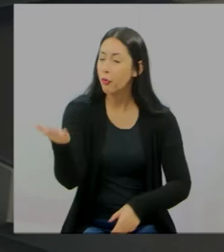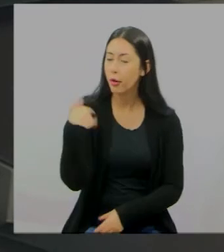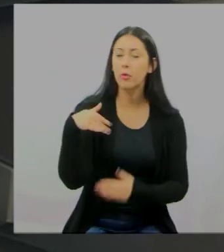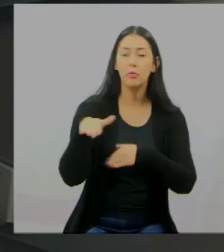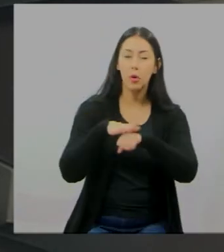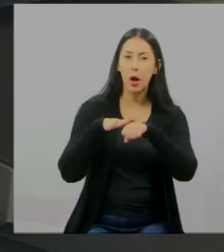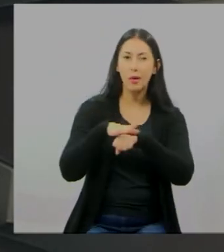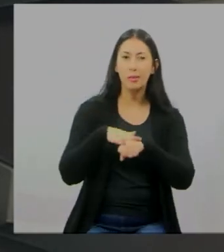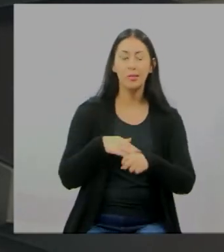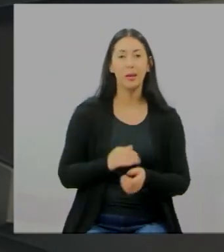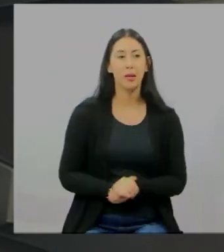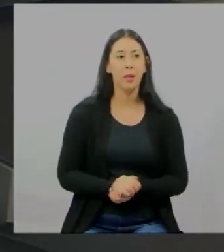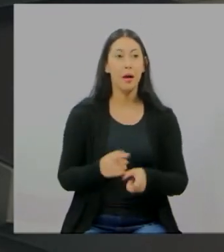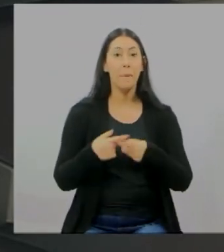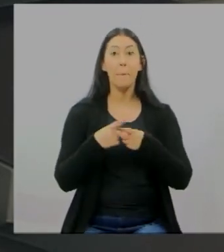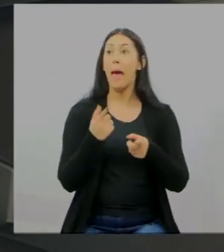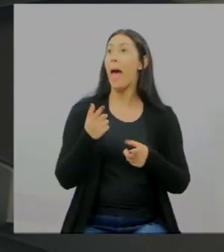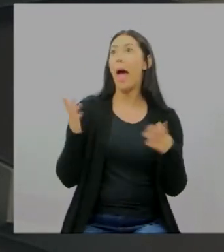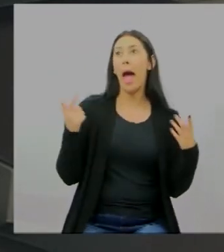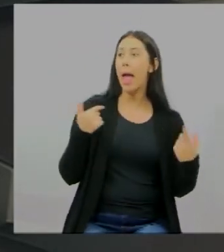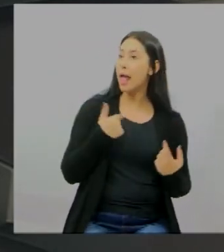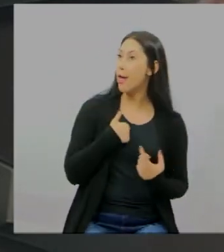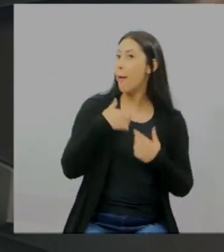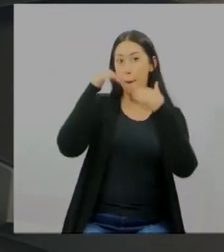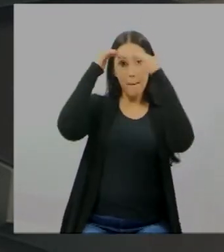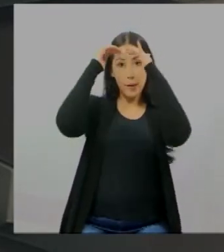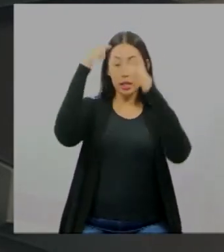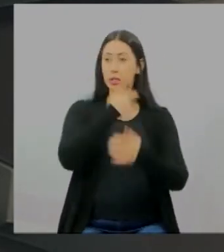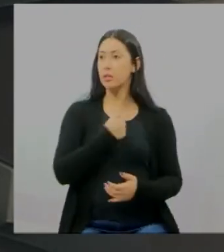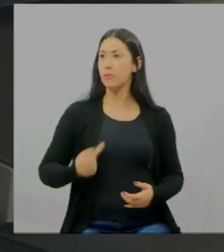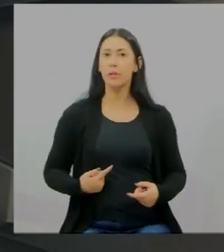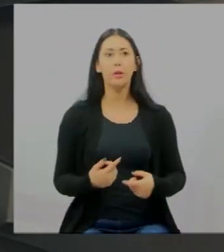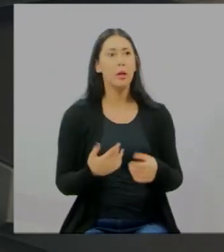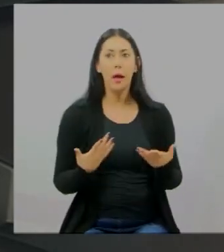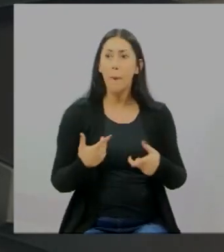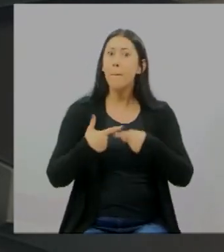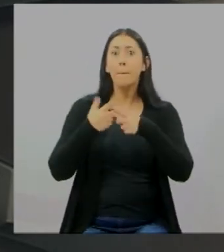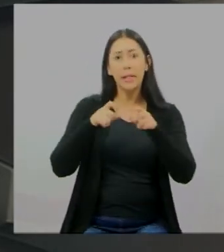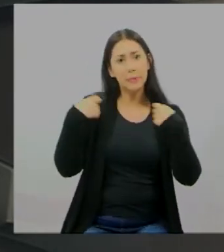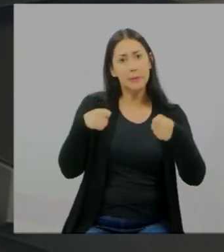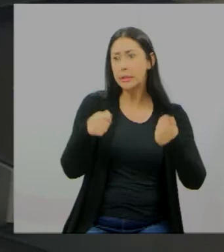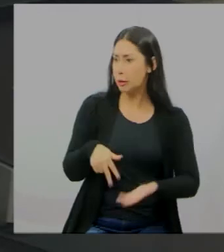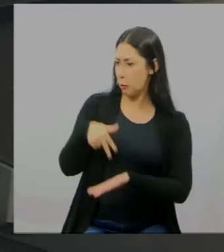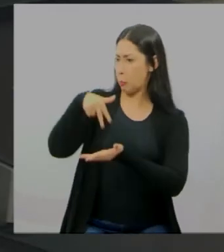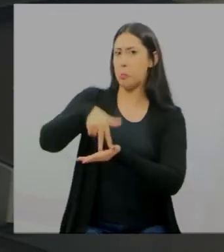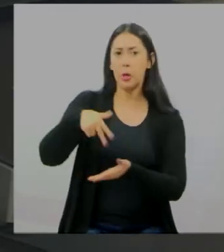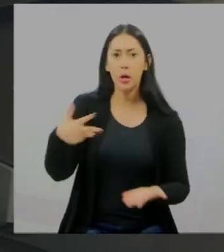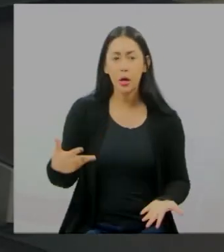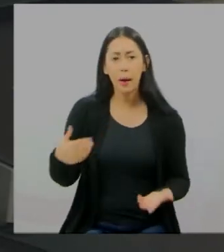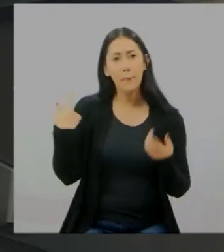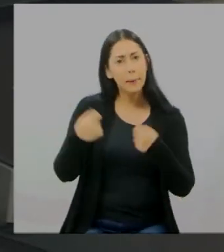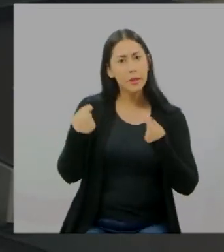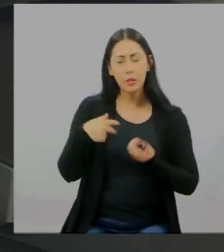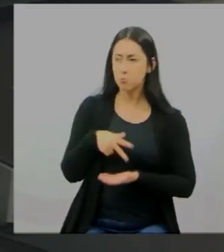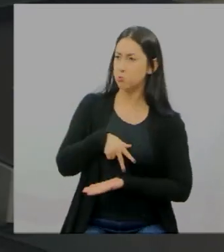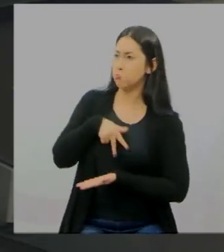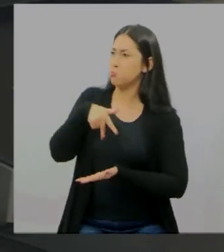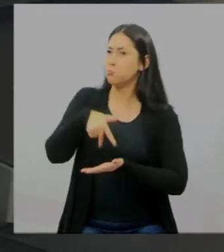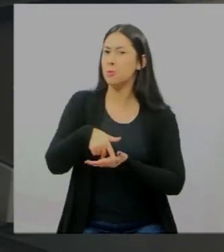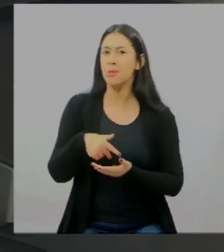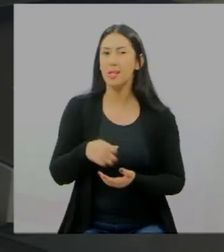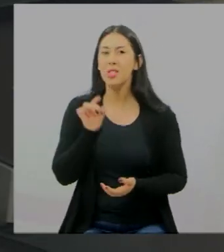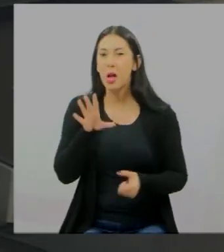essa? Ah, mas estou seguindo as normas do governador. Tá bom, mas não se posiciona? Que posicionamento é esse de